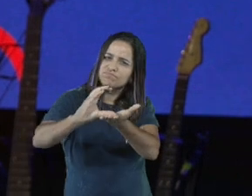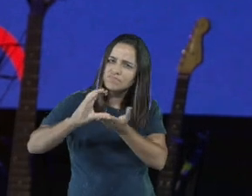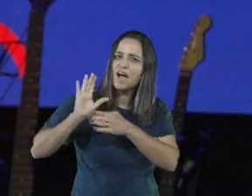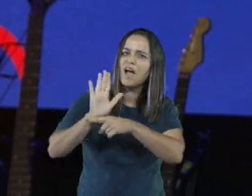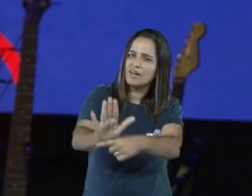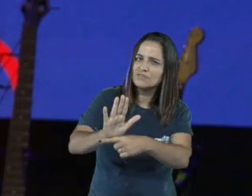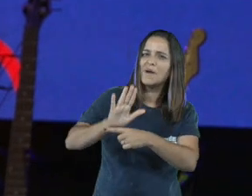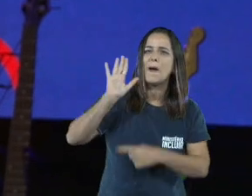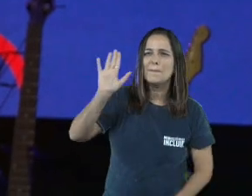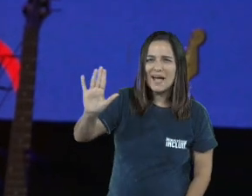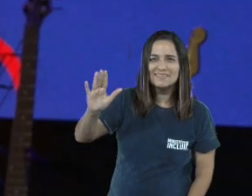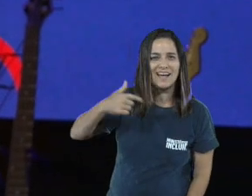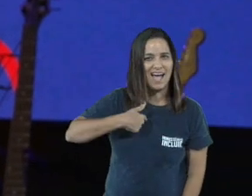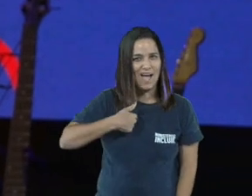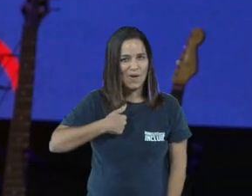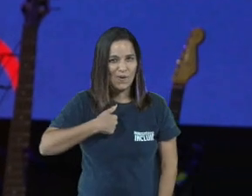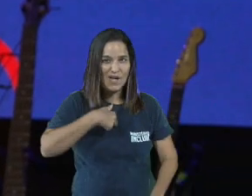coisa grandiosa da minha vida